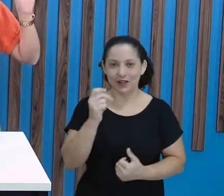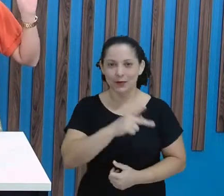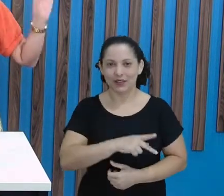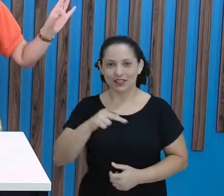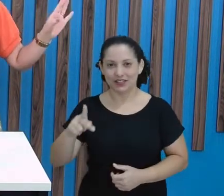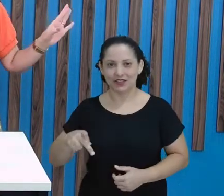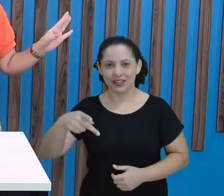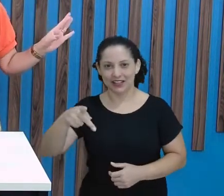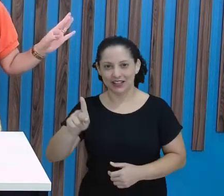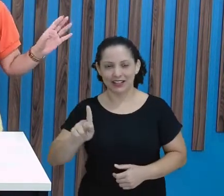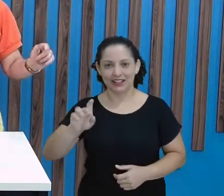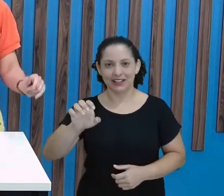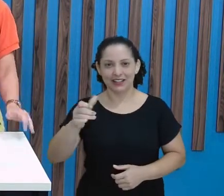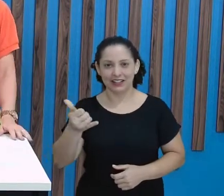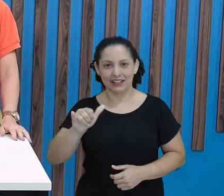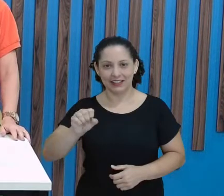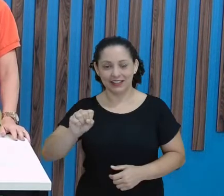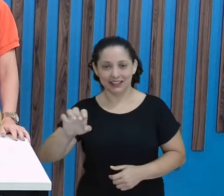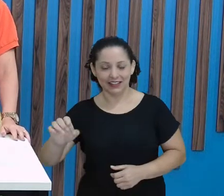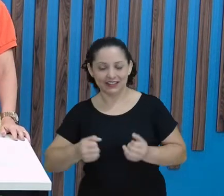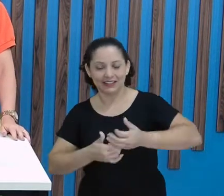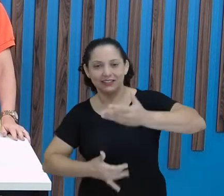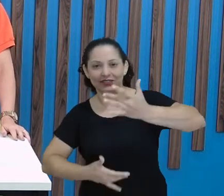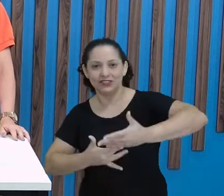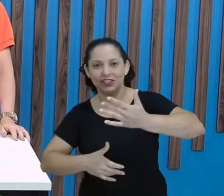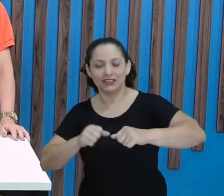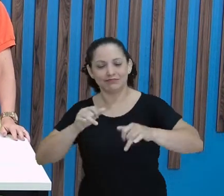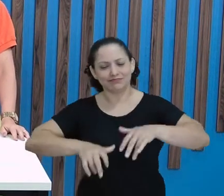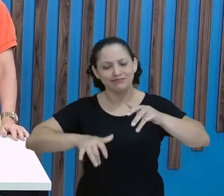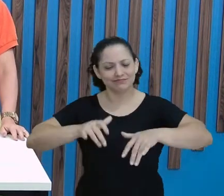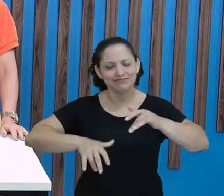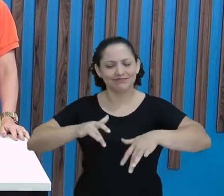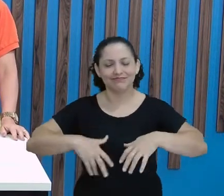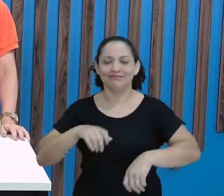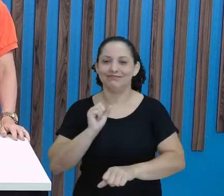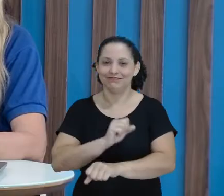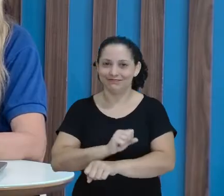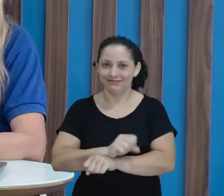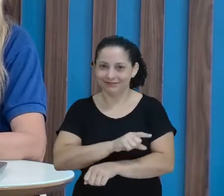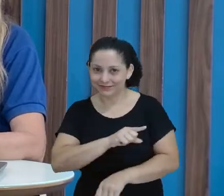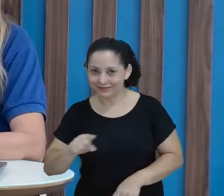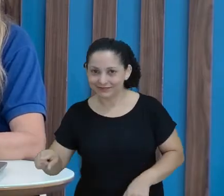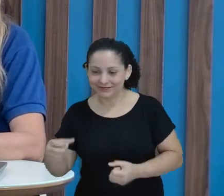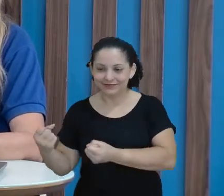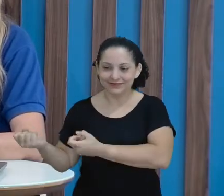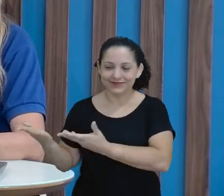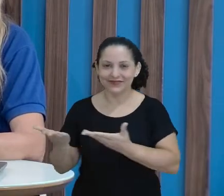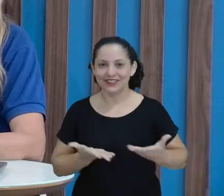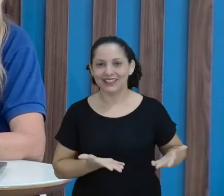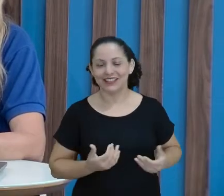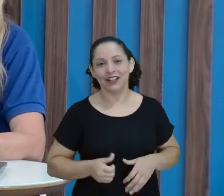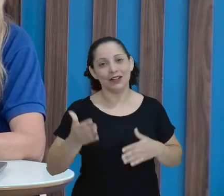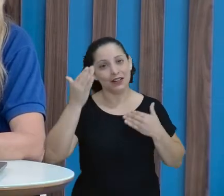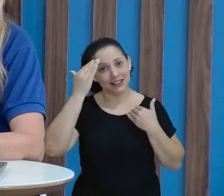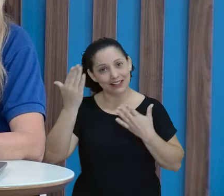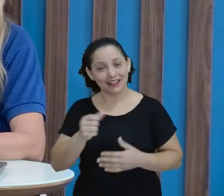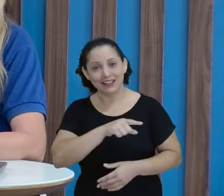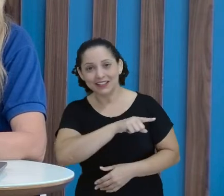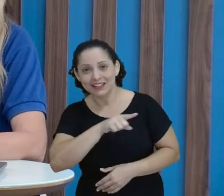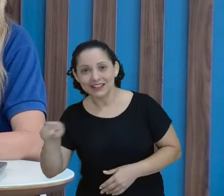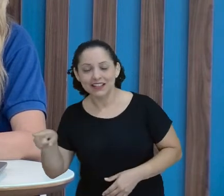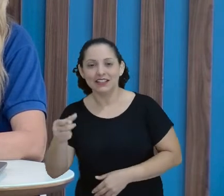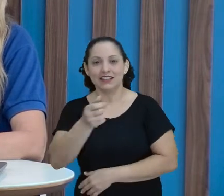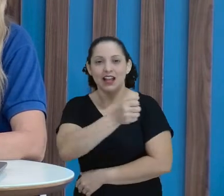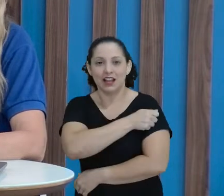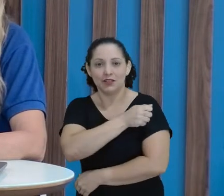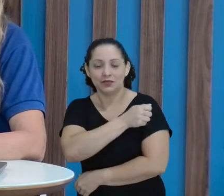já está lá no chat acompanhando vocês. Seja bem-vinda, professora Casey. Obrigada, professora Kátia. Olá, estudantes. Estou